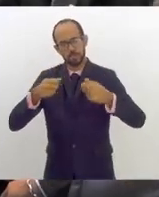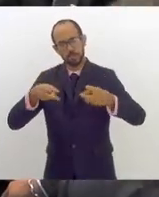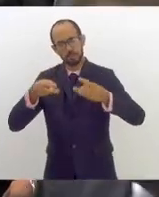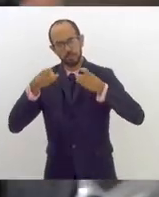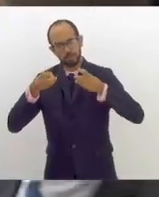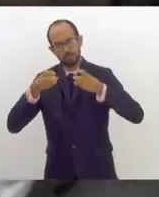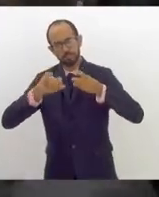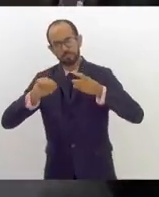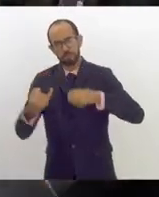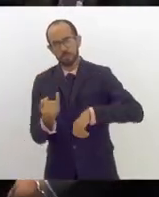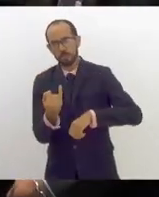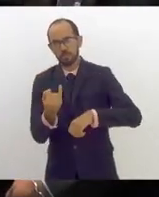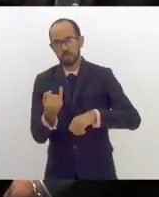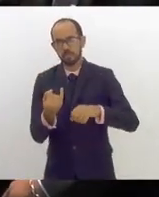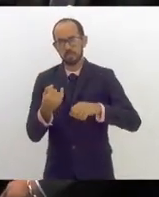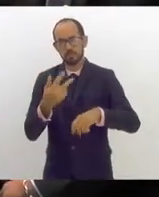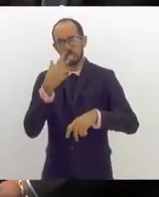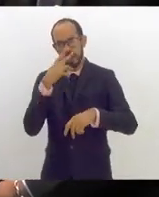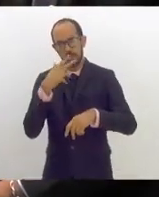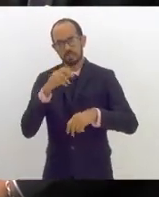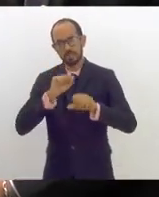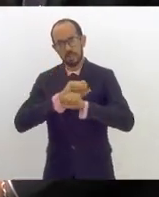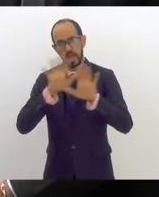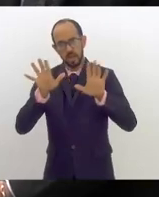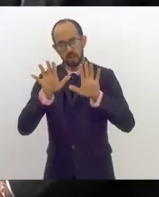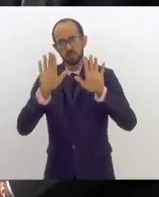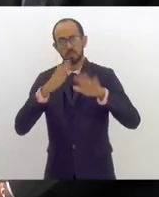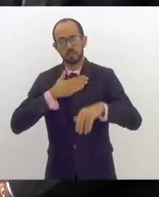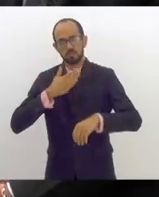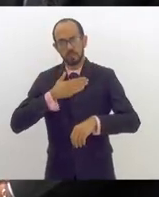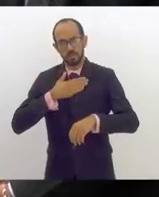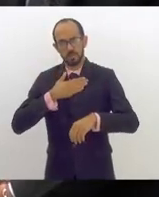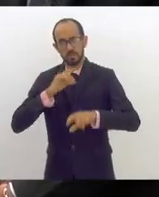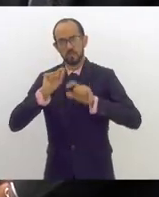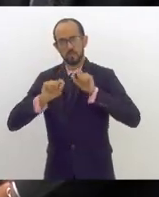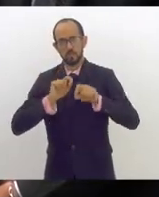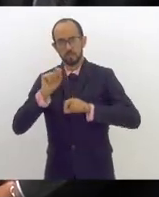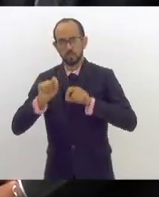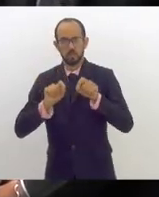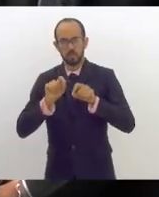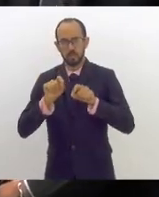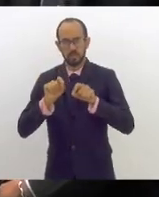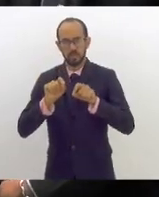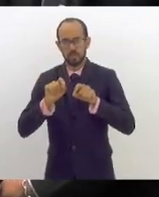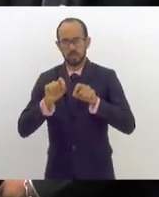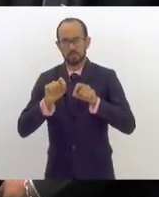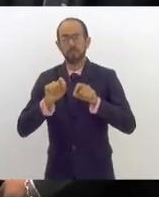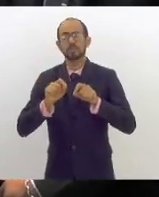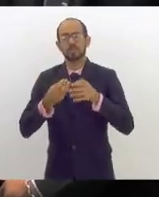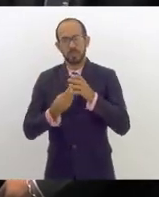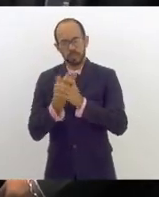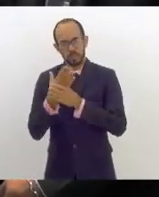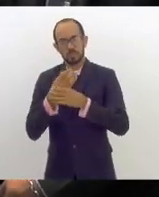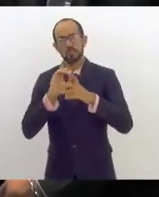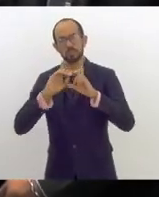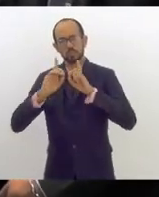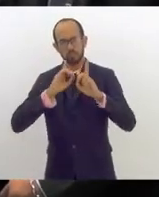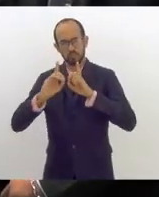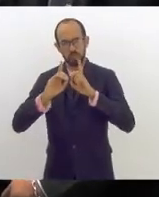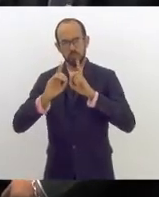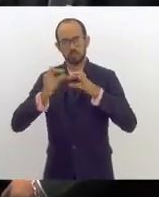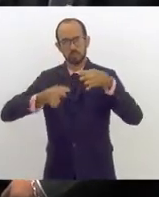me parece muito claro também a vertente claro que se cria uma uma discussão jurídica nesse momento fundamental